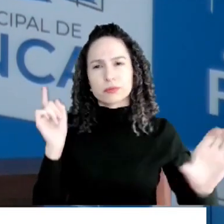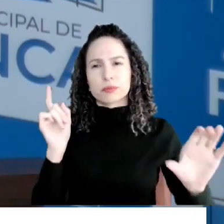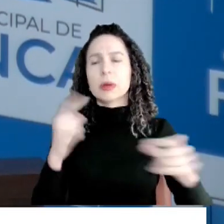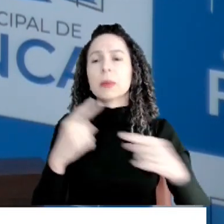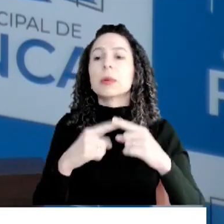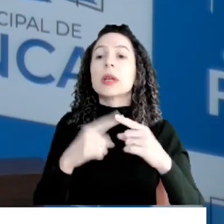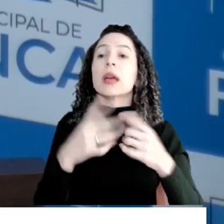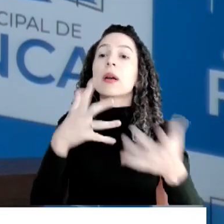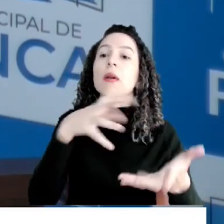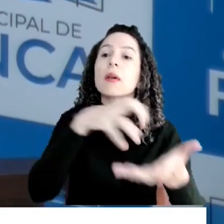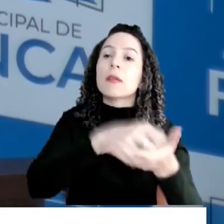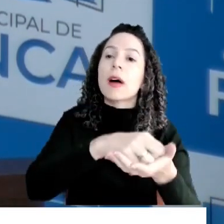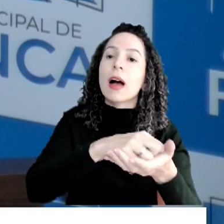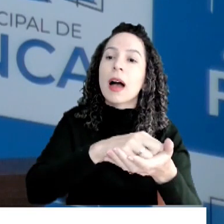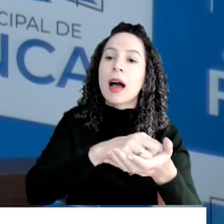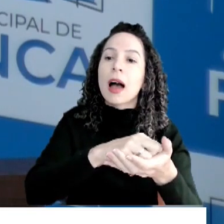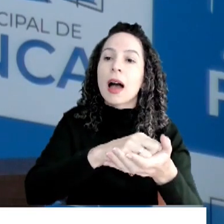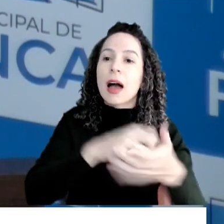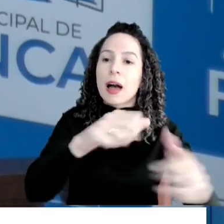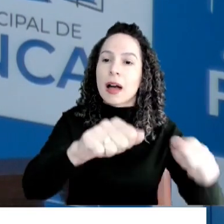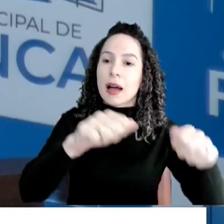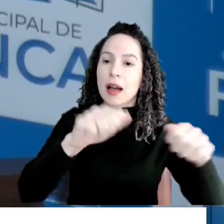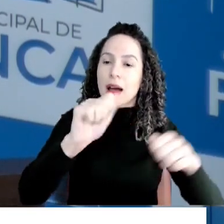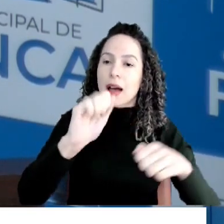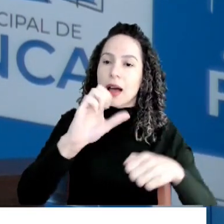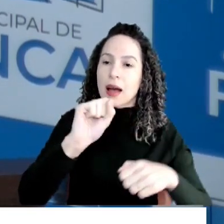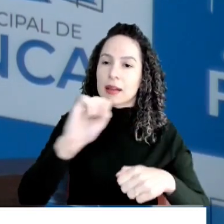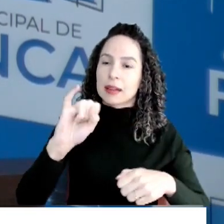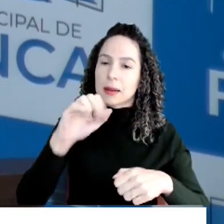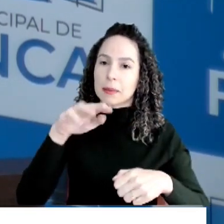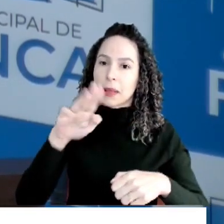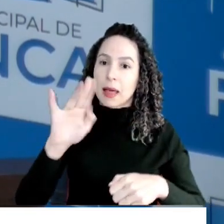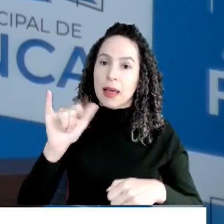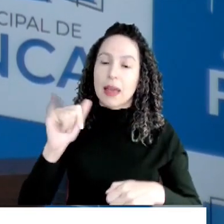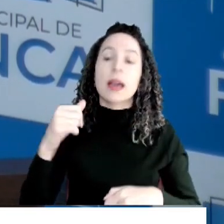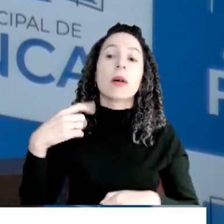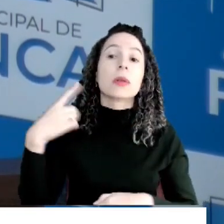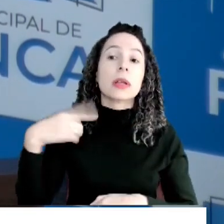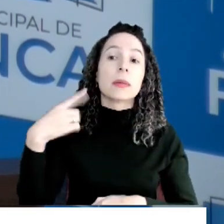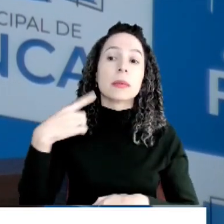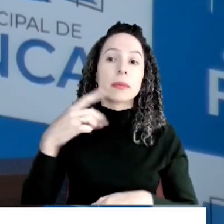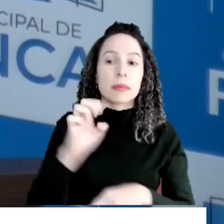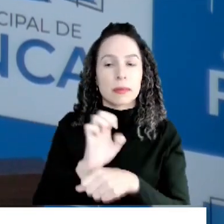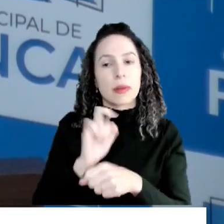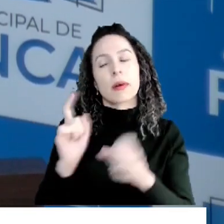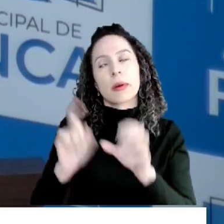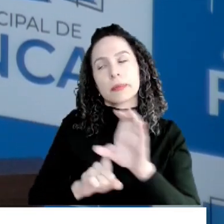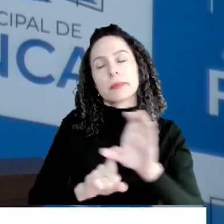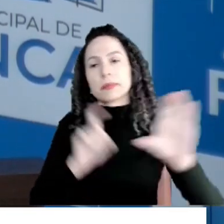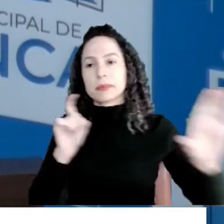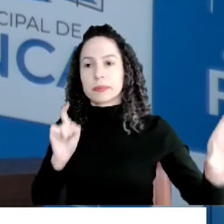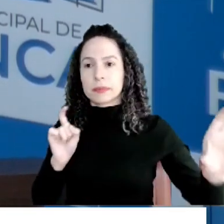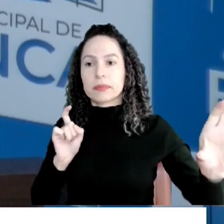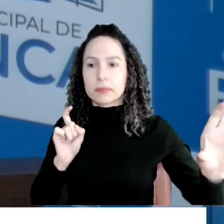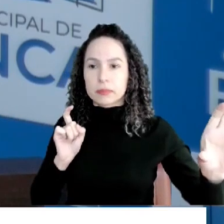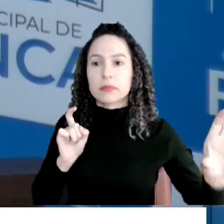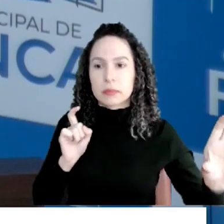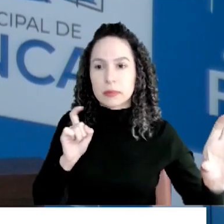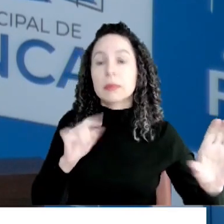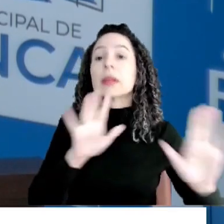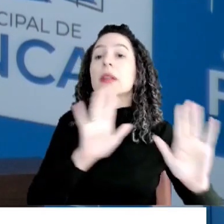como deputado estadual. Por força da lei eleitoral, eu tive que sair, mas nós deixamos os nossos